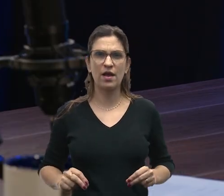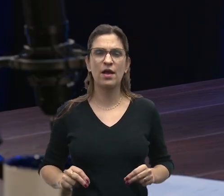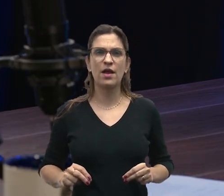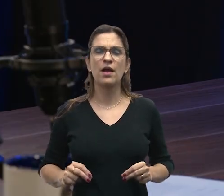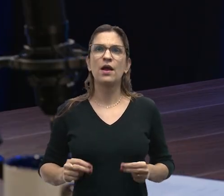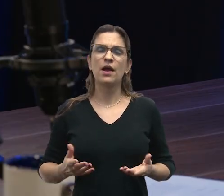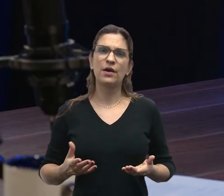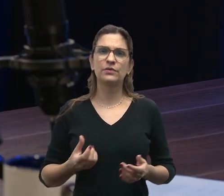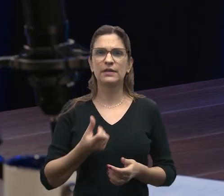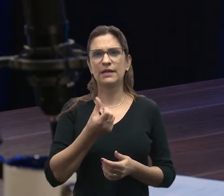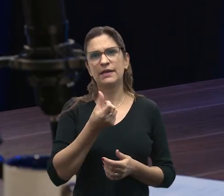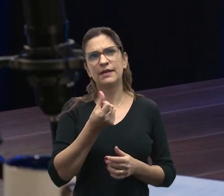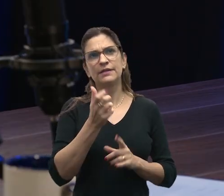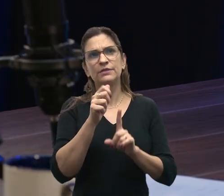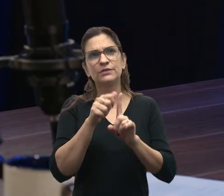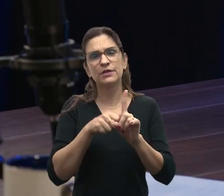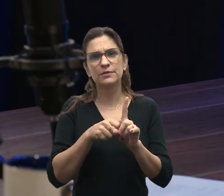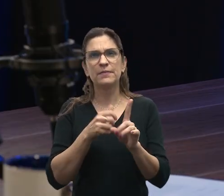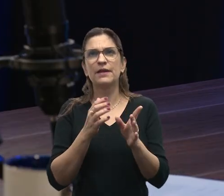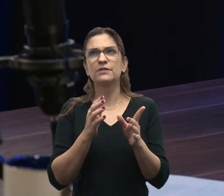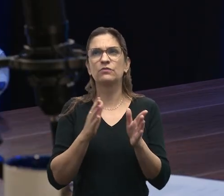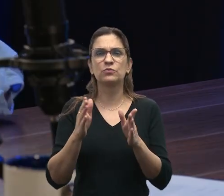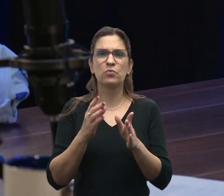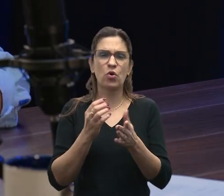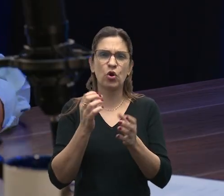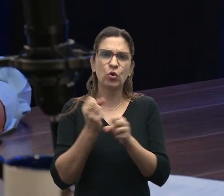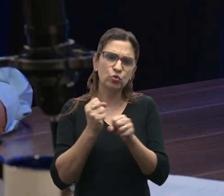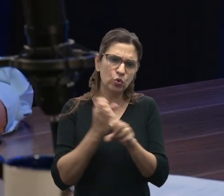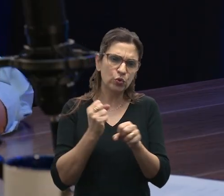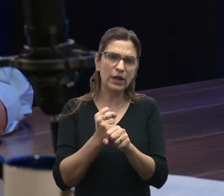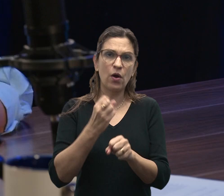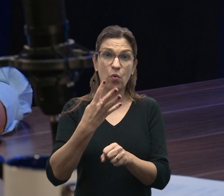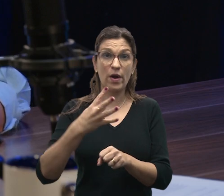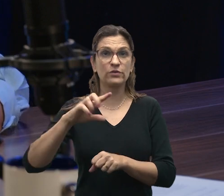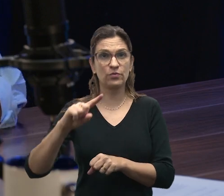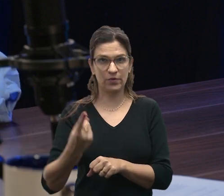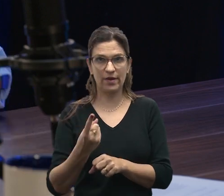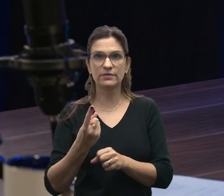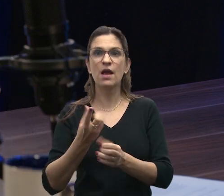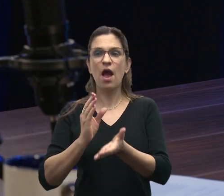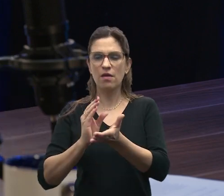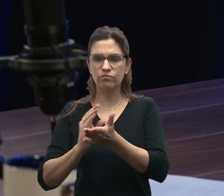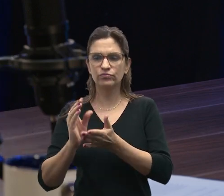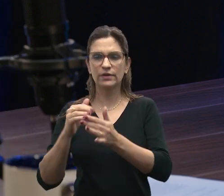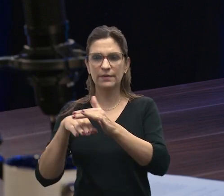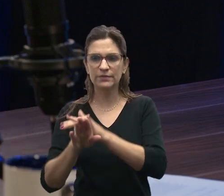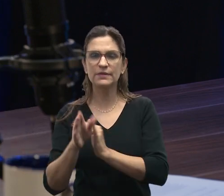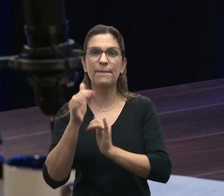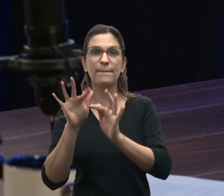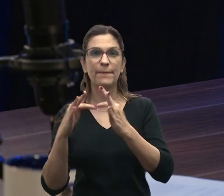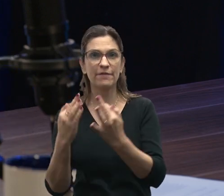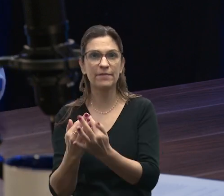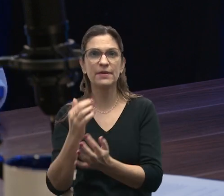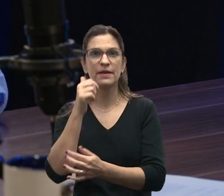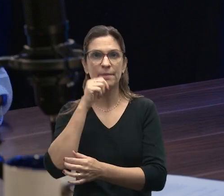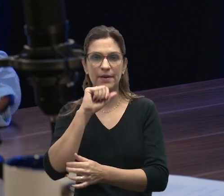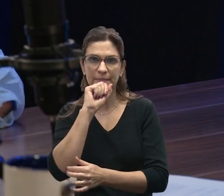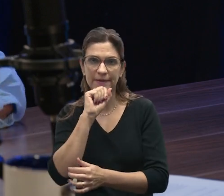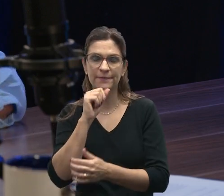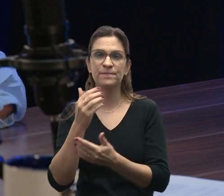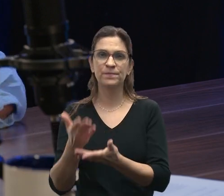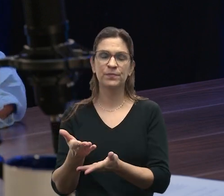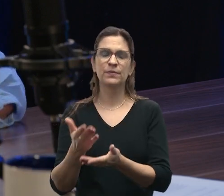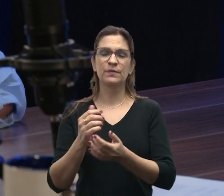meses, isso custa 4 mil, é 4 mil. Mas até a despesa de R$ 2.500 será sem licitação, depositado